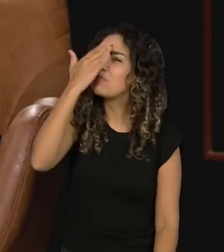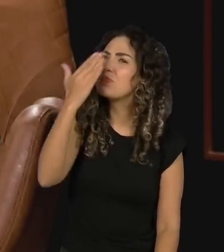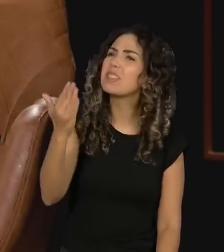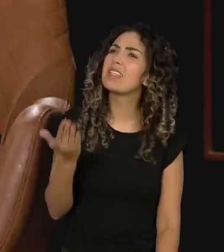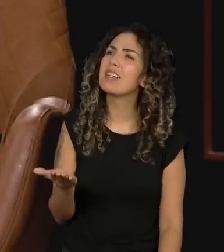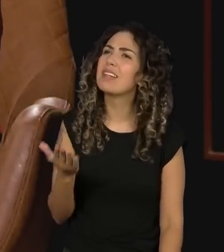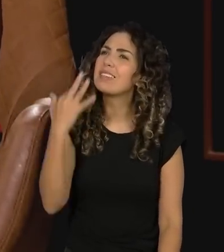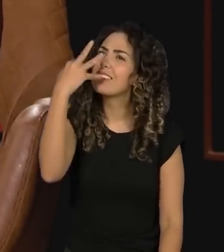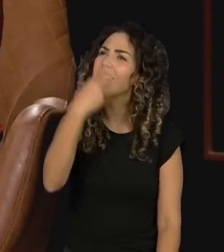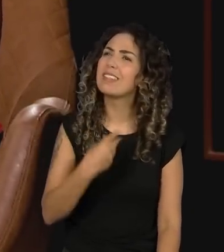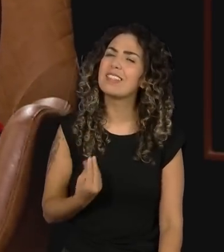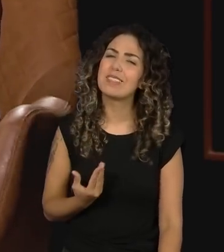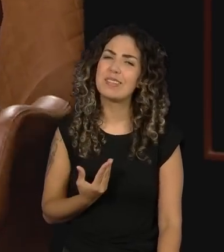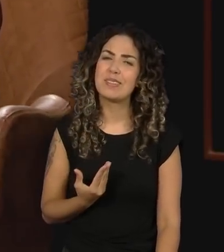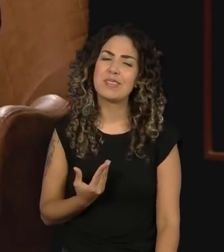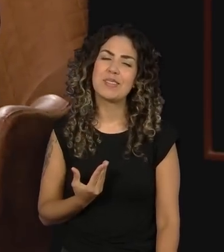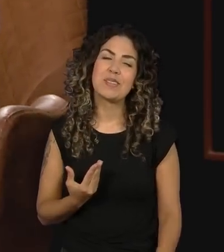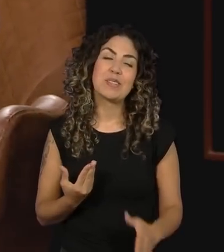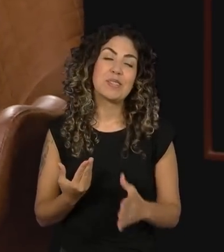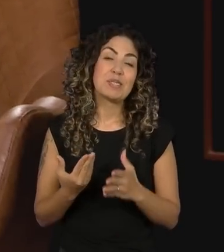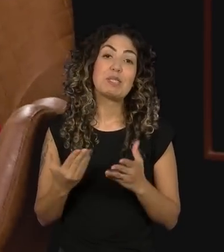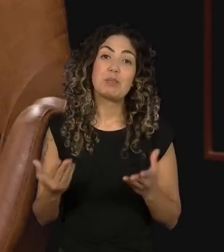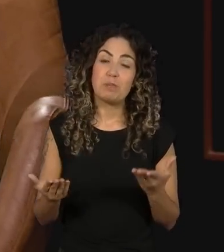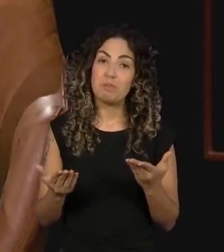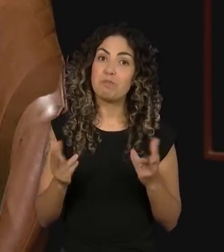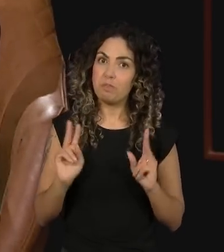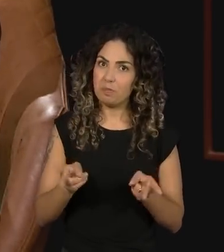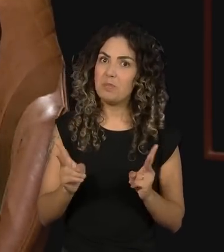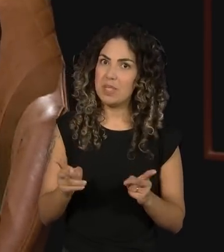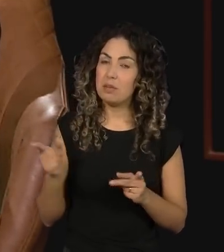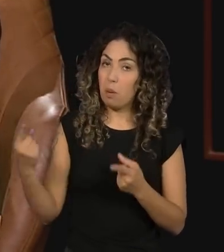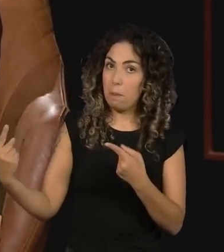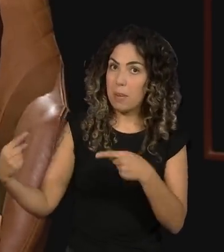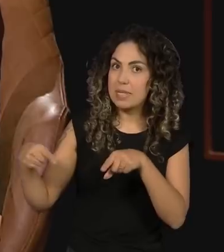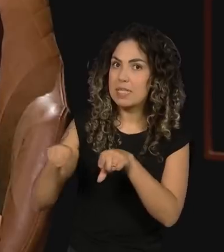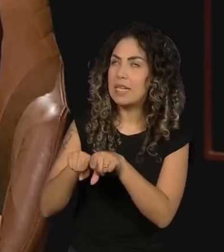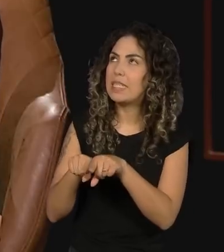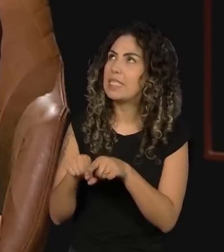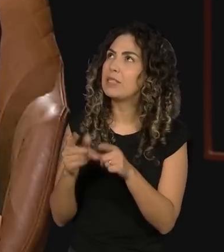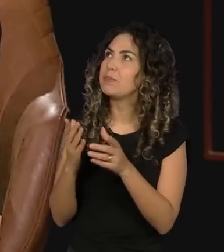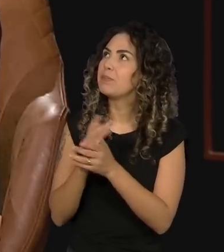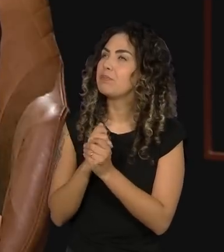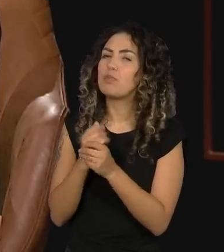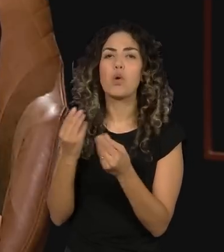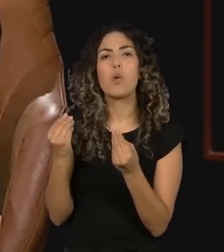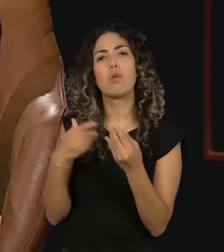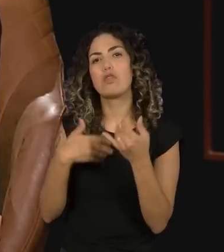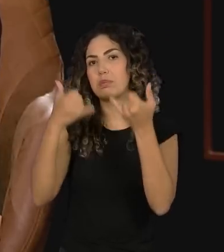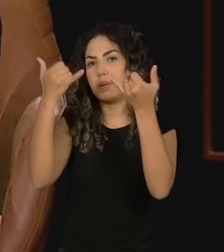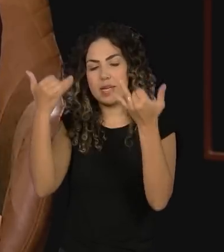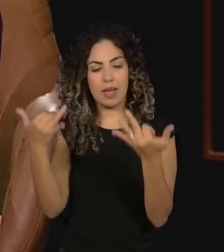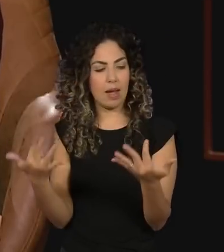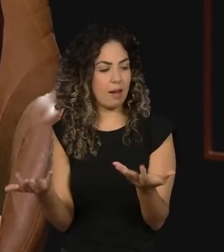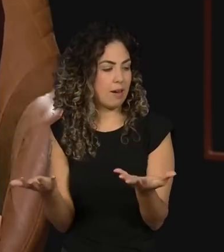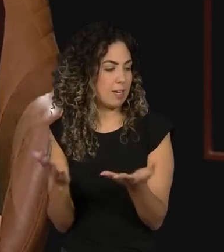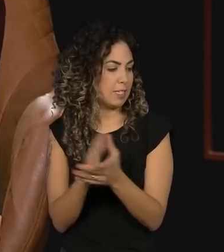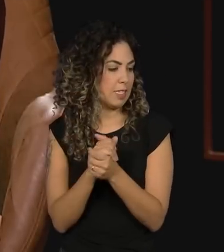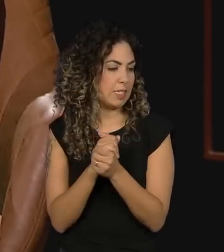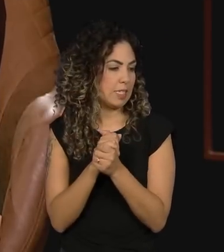Zeca. Olha, essa parceria, como é que eu vou dizer para vocês?